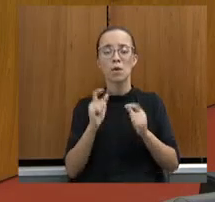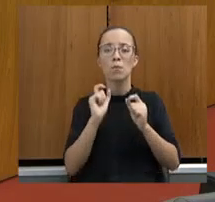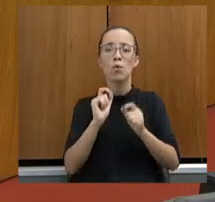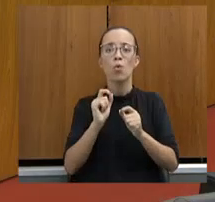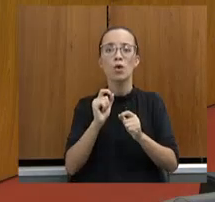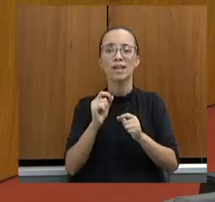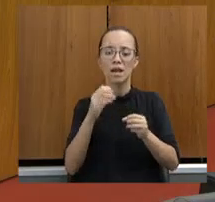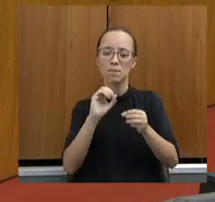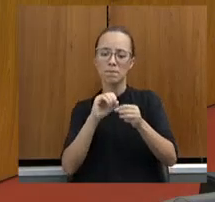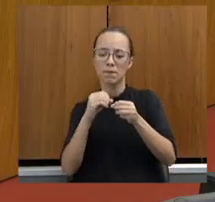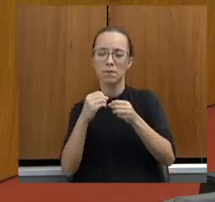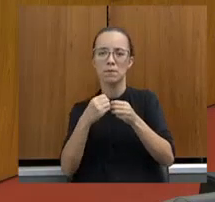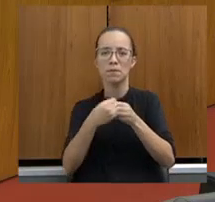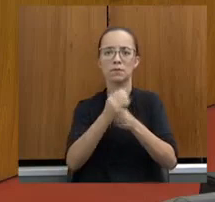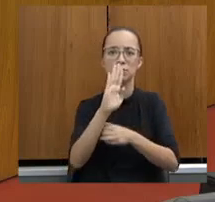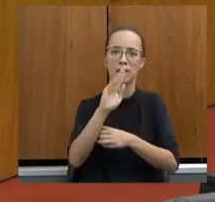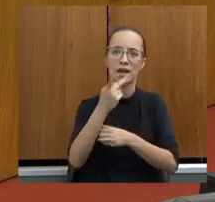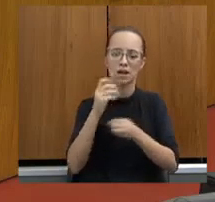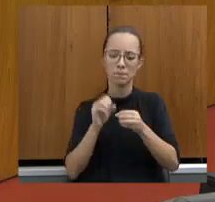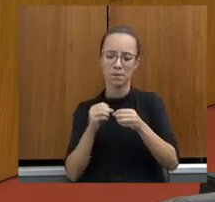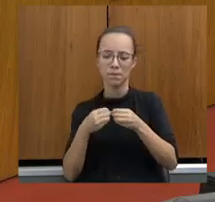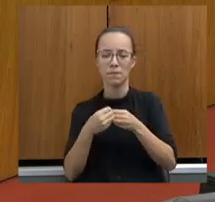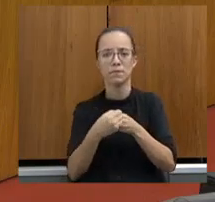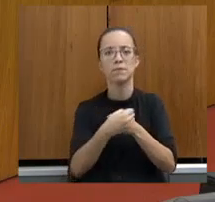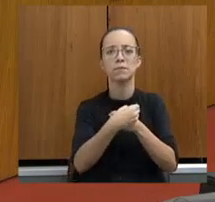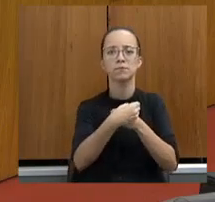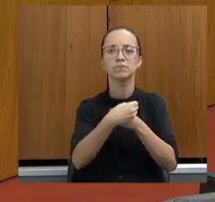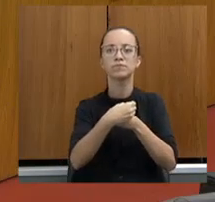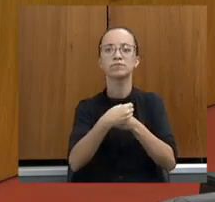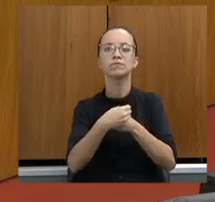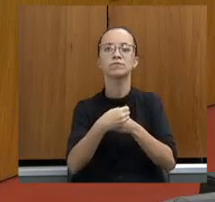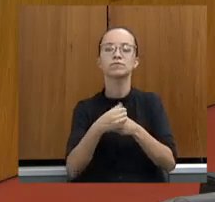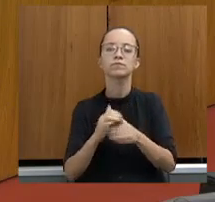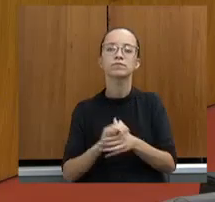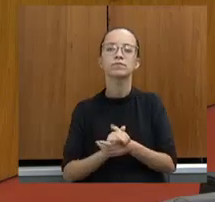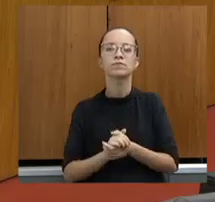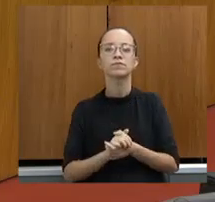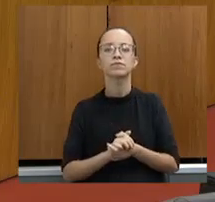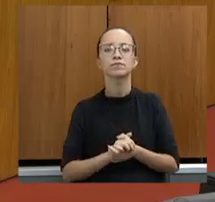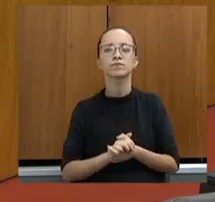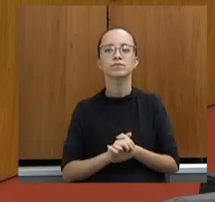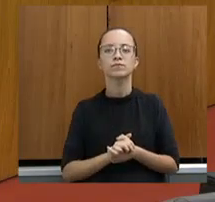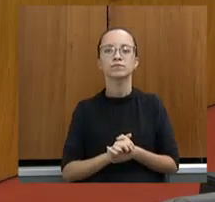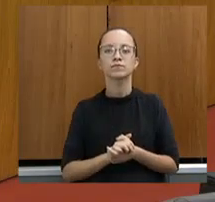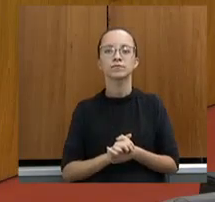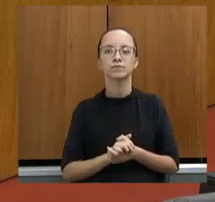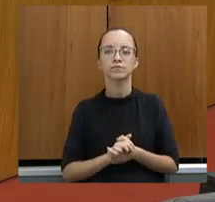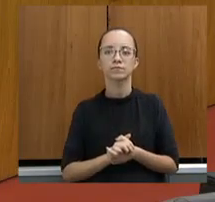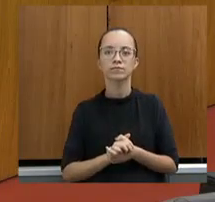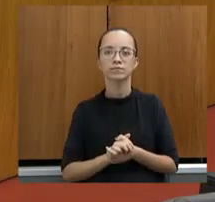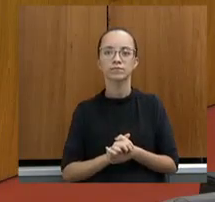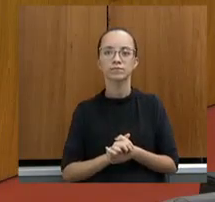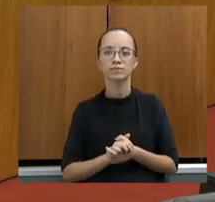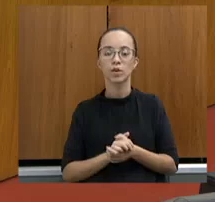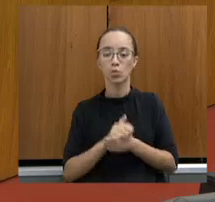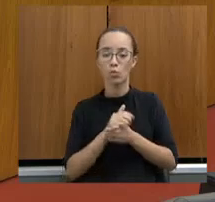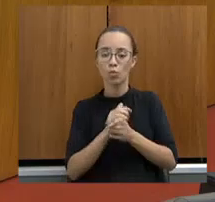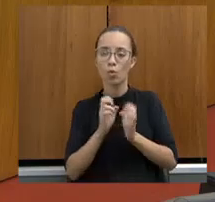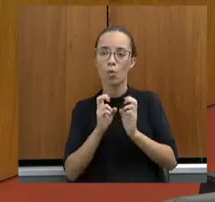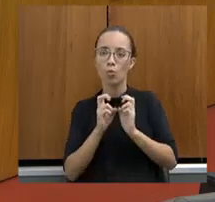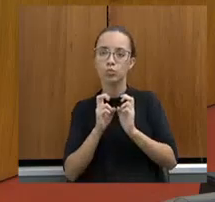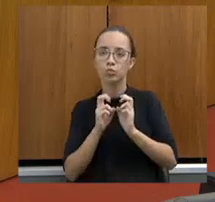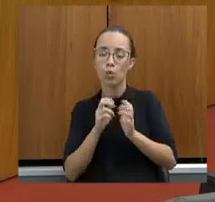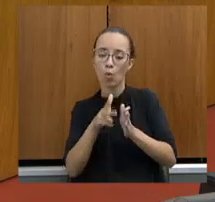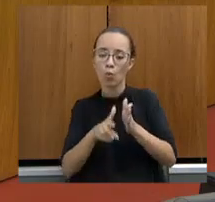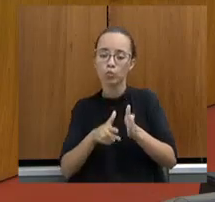metropolitana de Belo Horizonte onde inclusive por conta da lentidão do do Comboio do trem